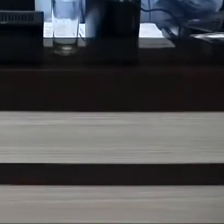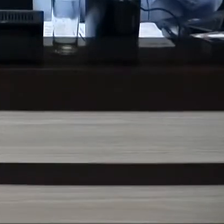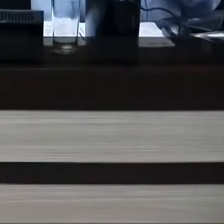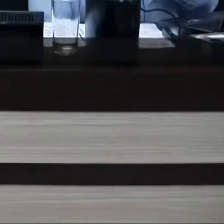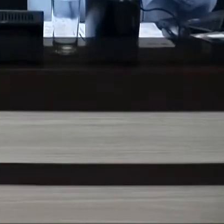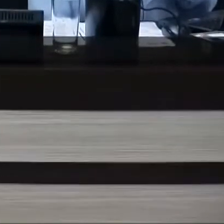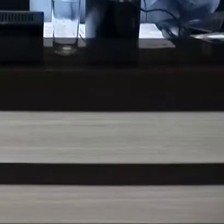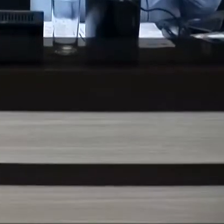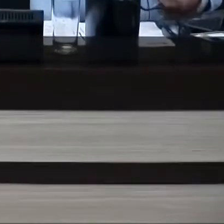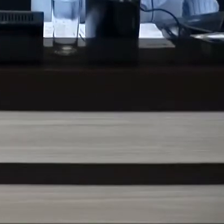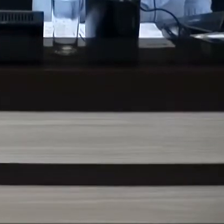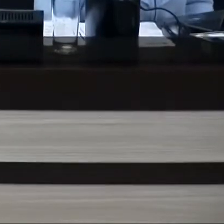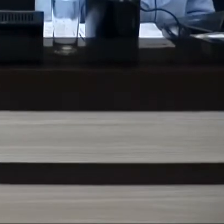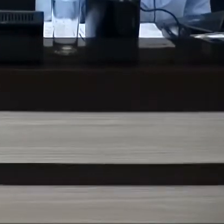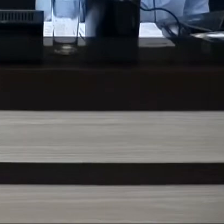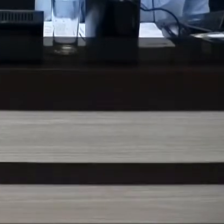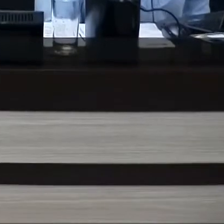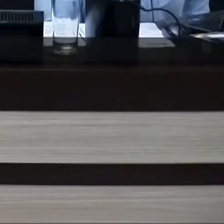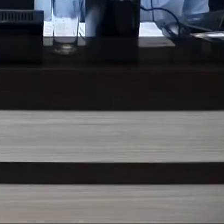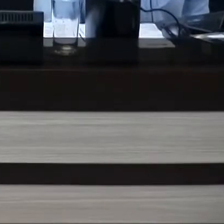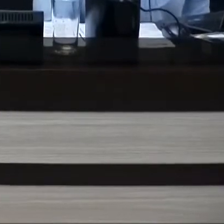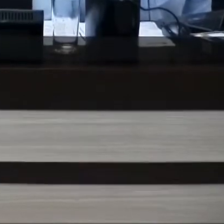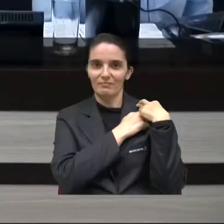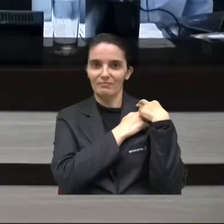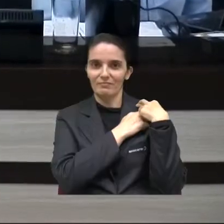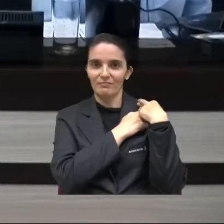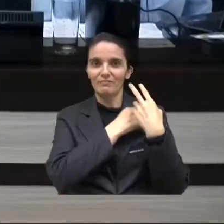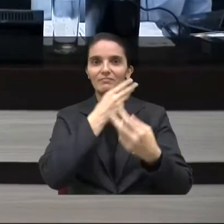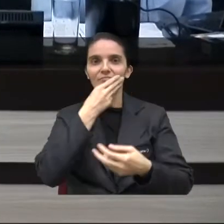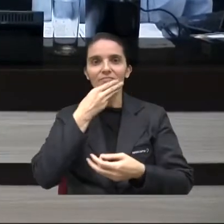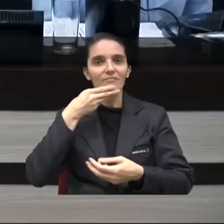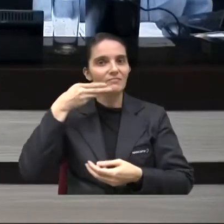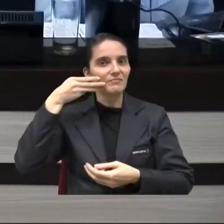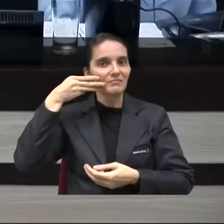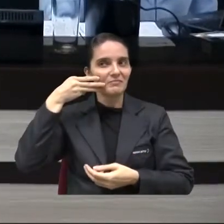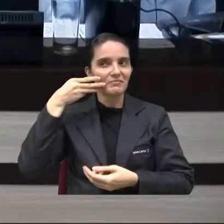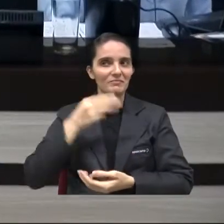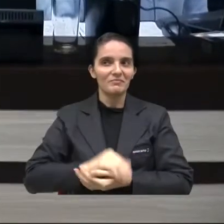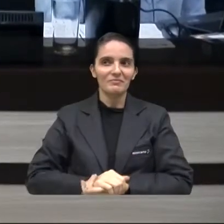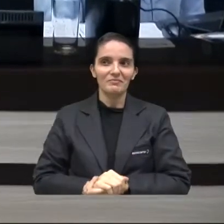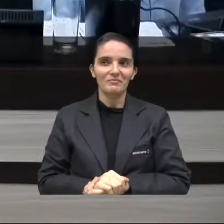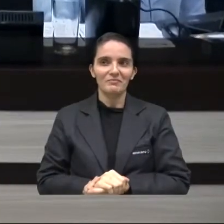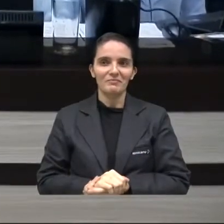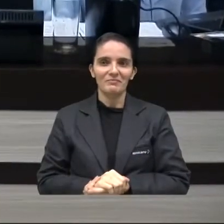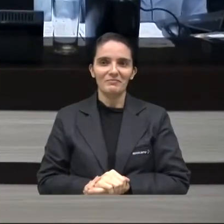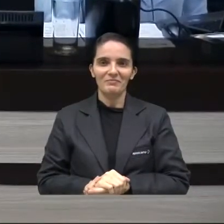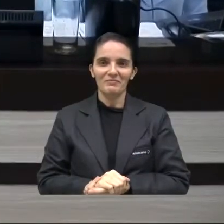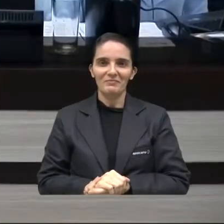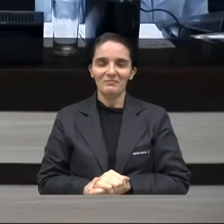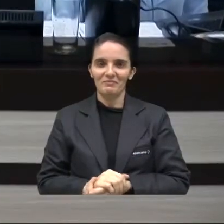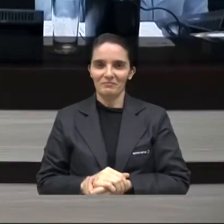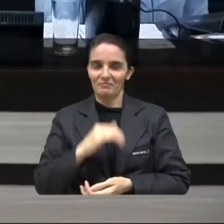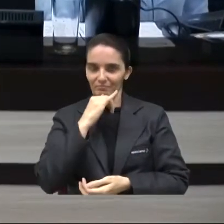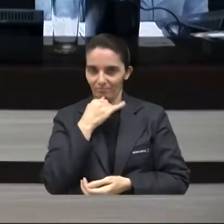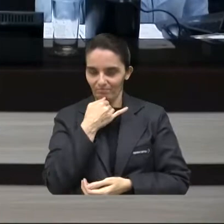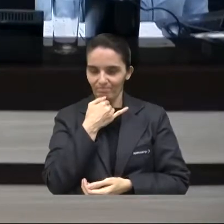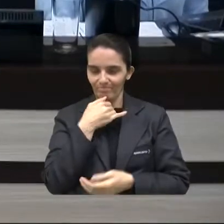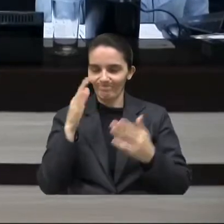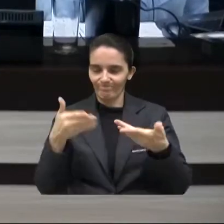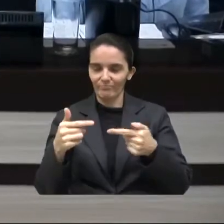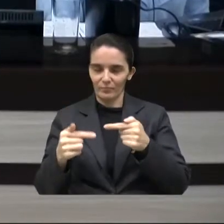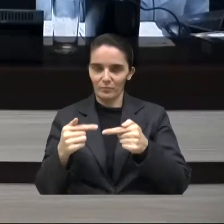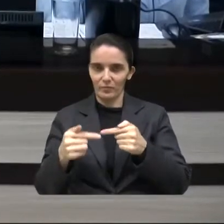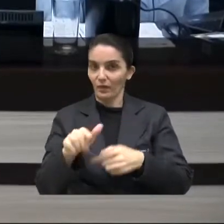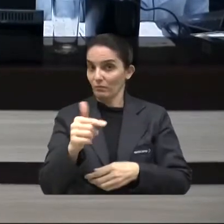Está reaberta. Autoria da vereadora Maraísa Matos Silveira. Moção de pesar está em discussão.